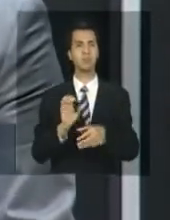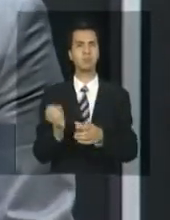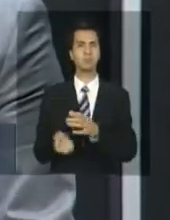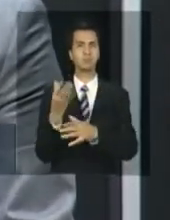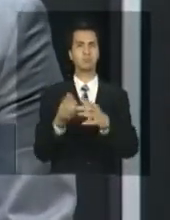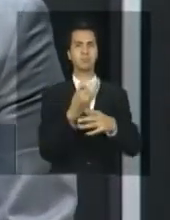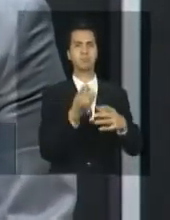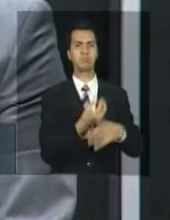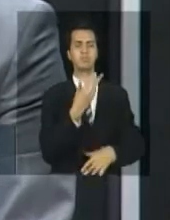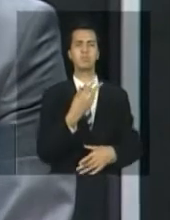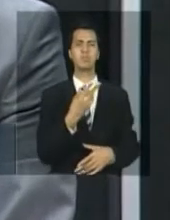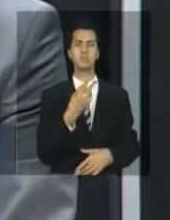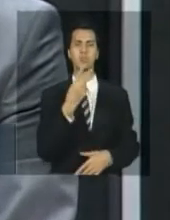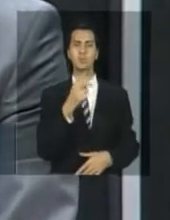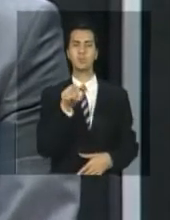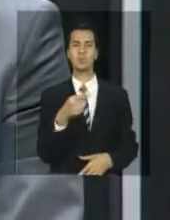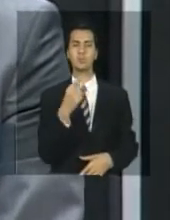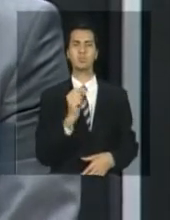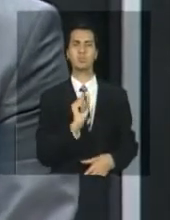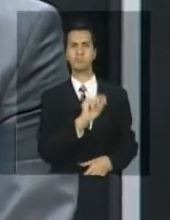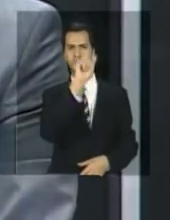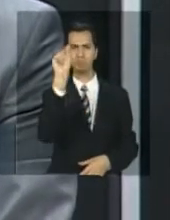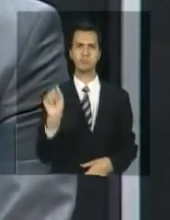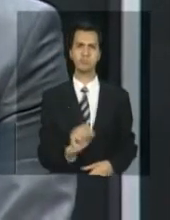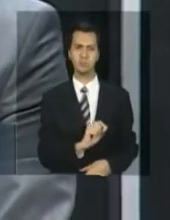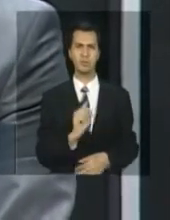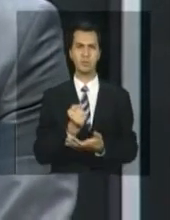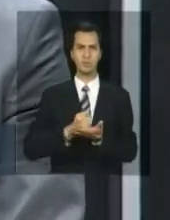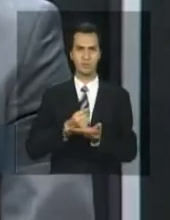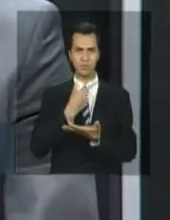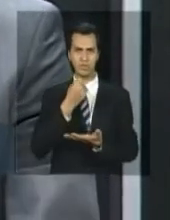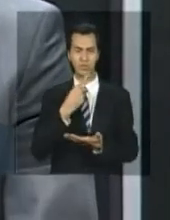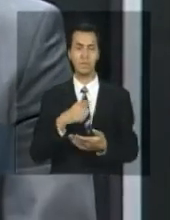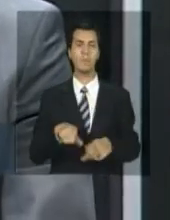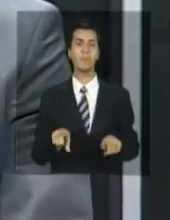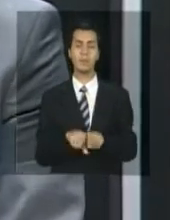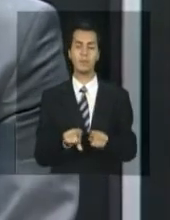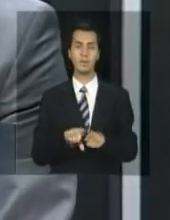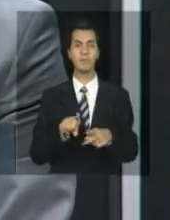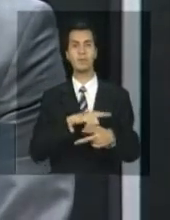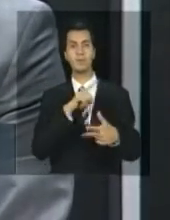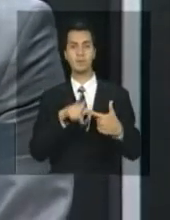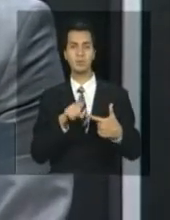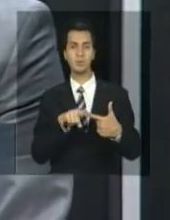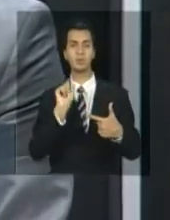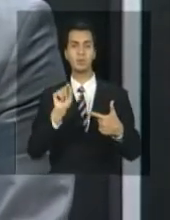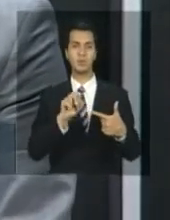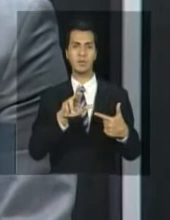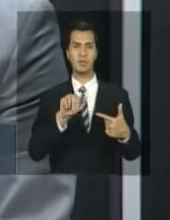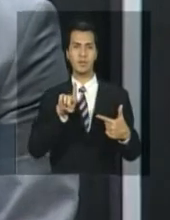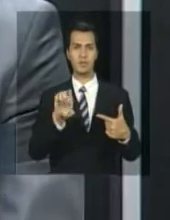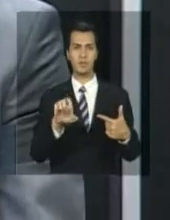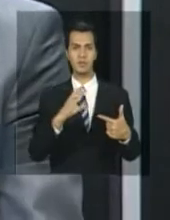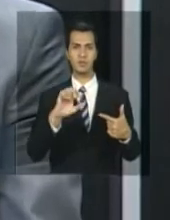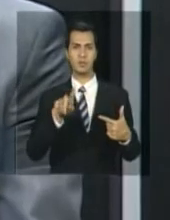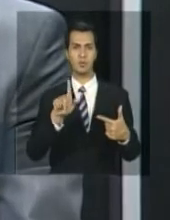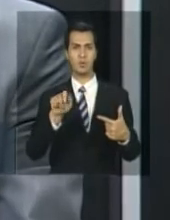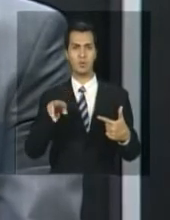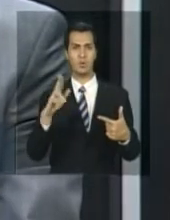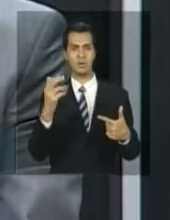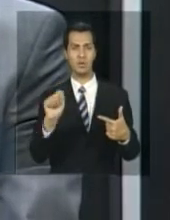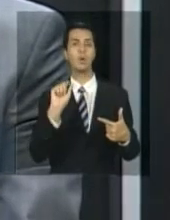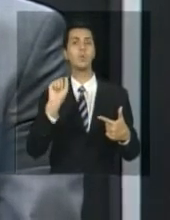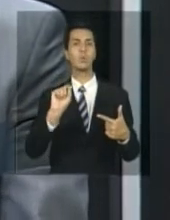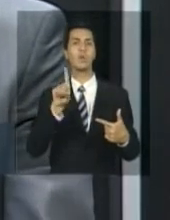Popular. Em seguida, veio Rede Cegonha para oferecer assistência às mulheres desde a confirmação